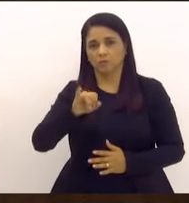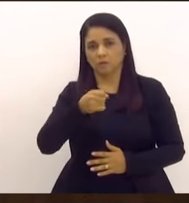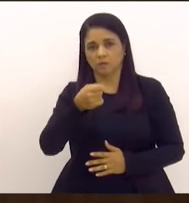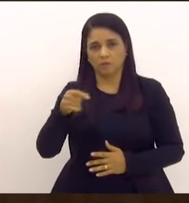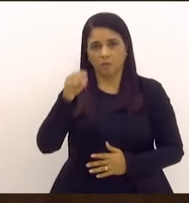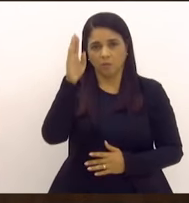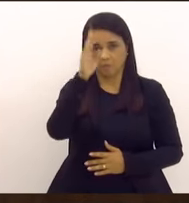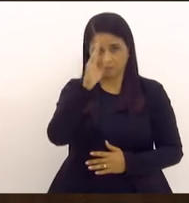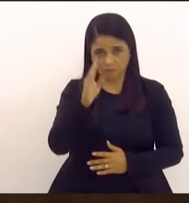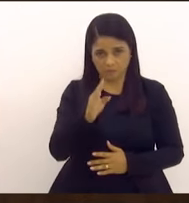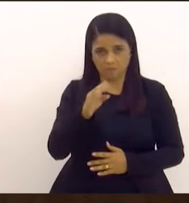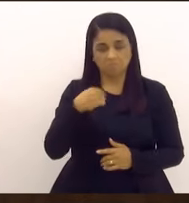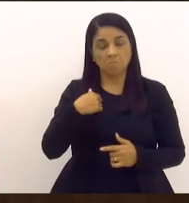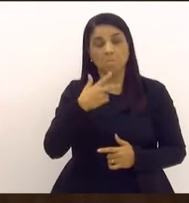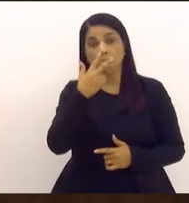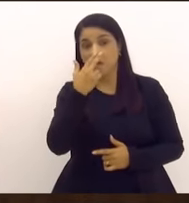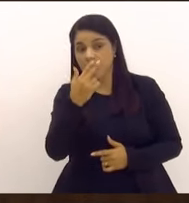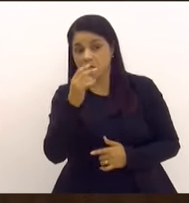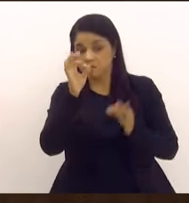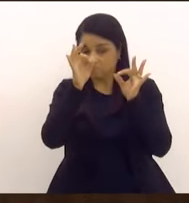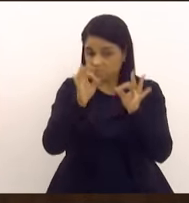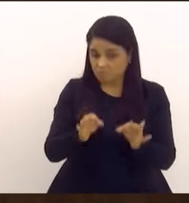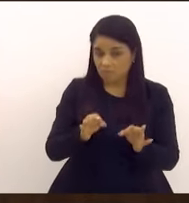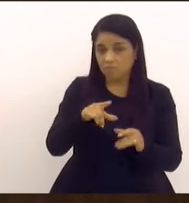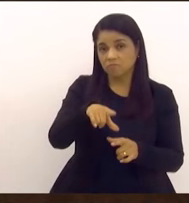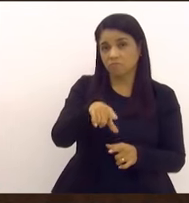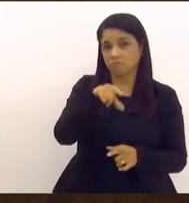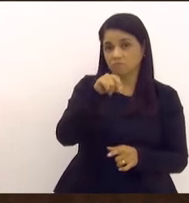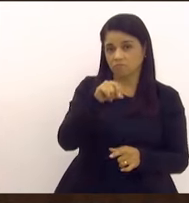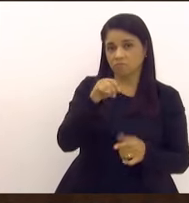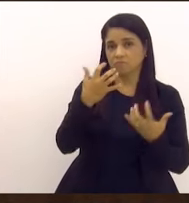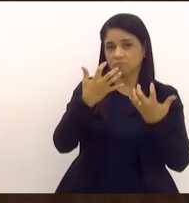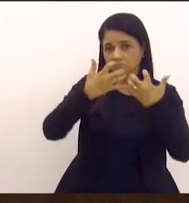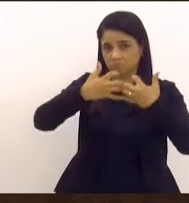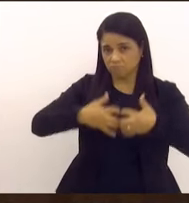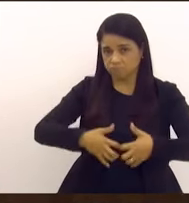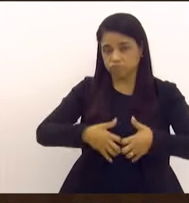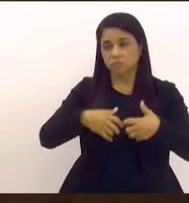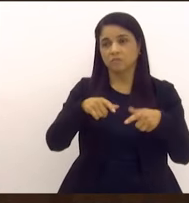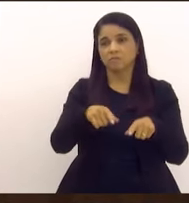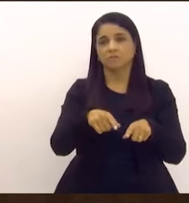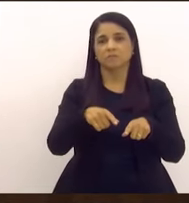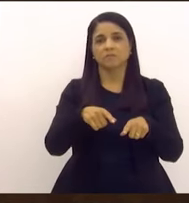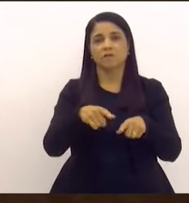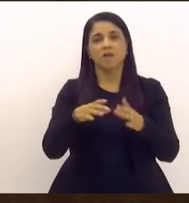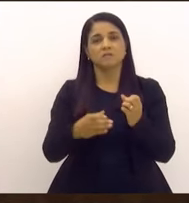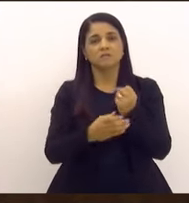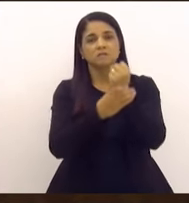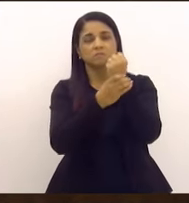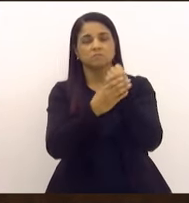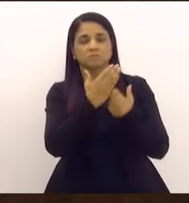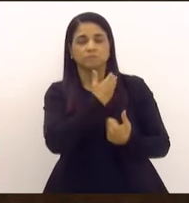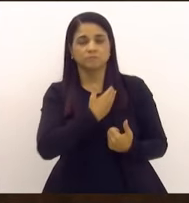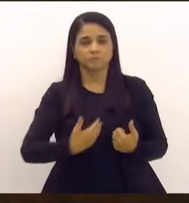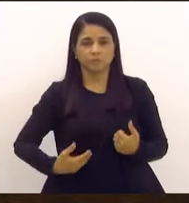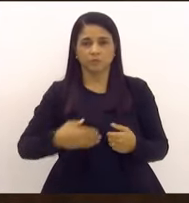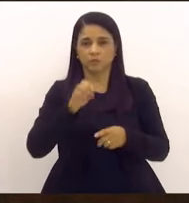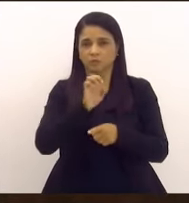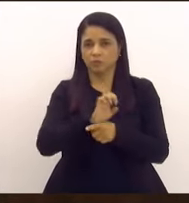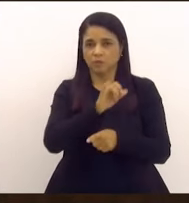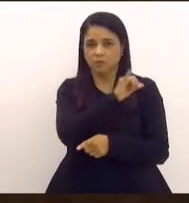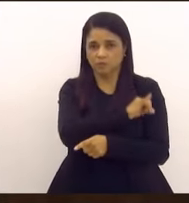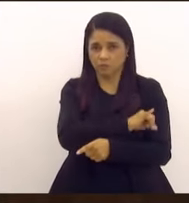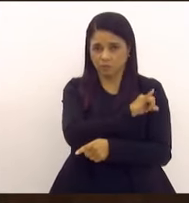porque parece estar fazendo a escolha mais adequada para a segurança pública do Estado do